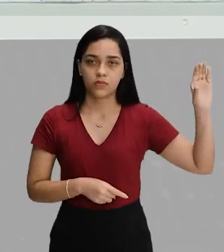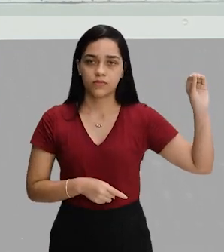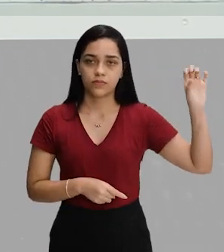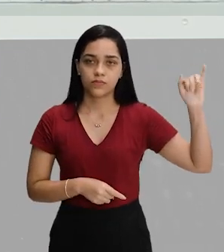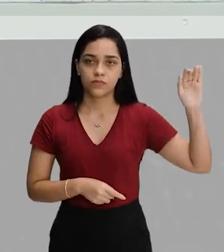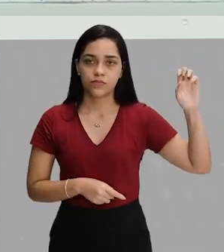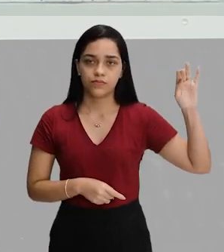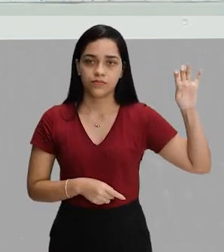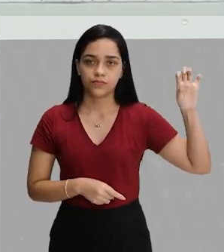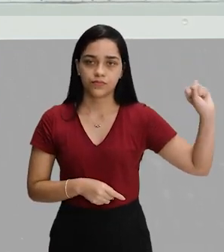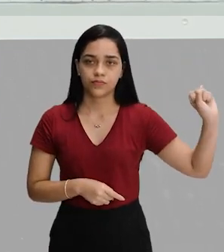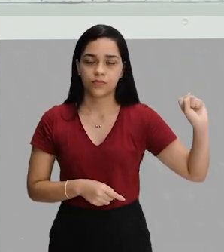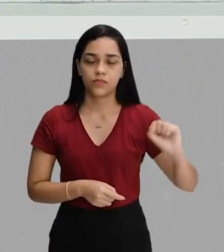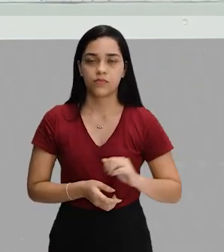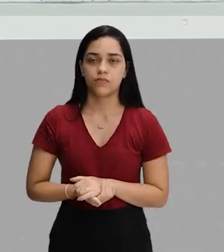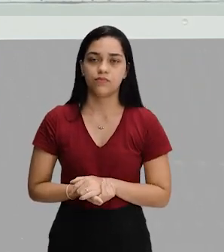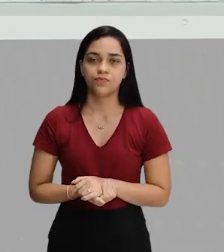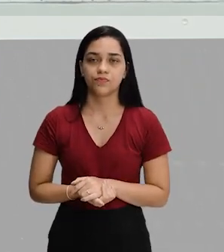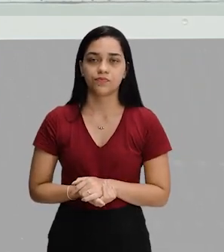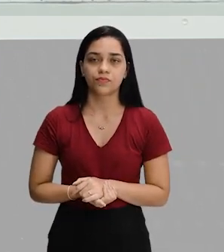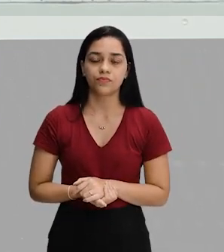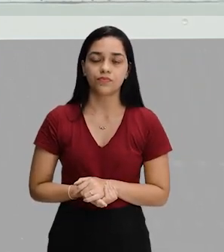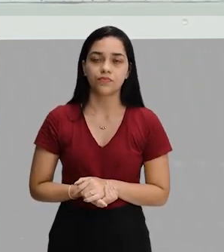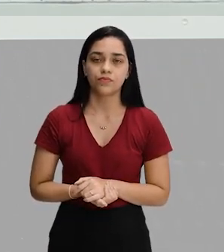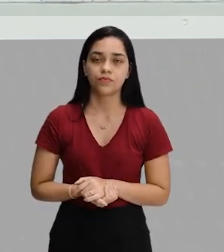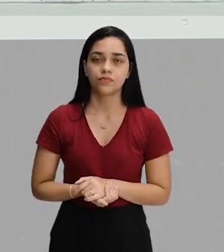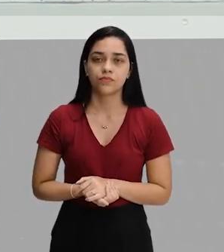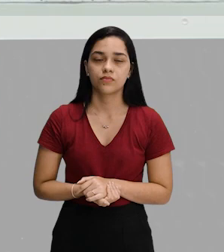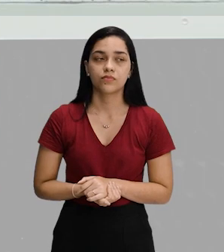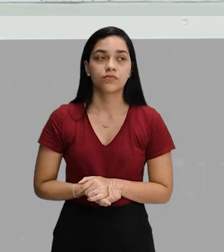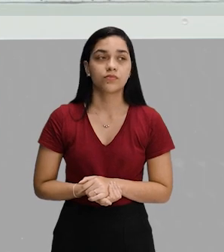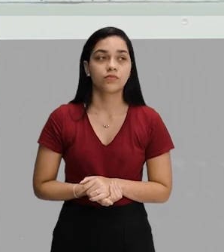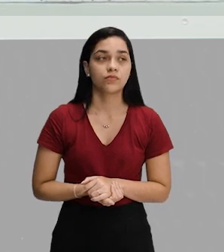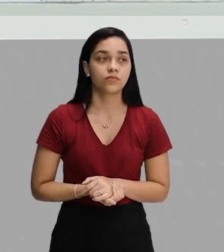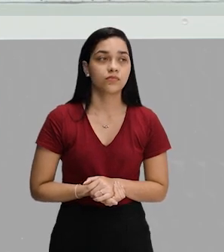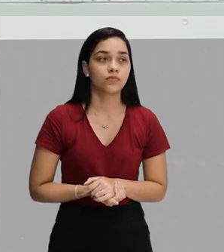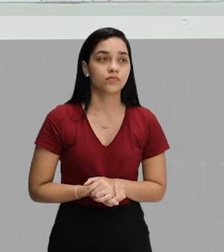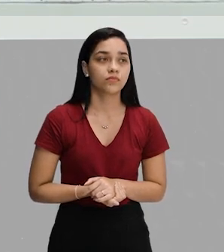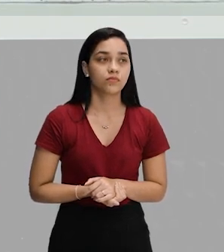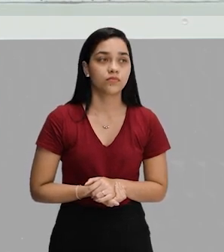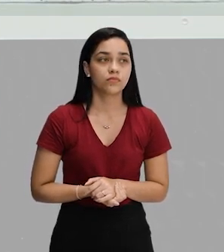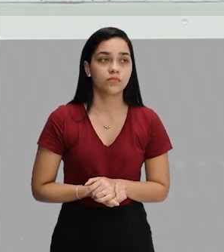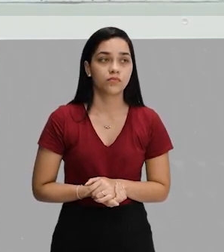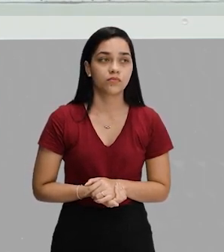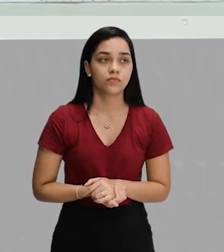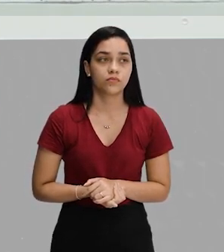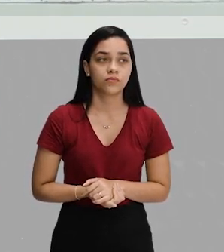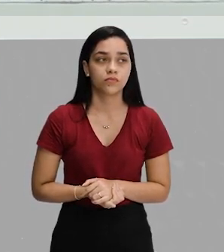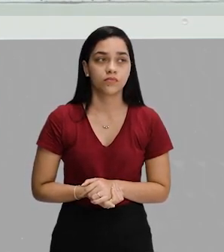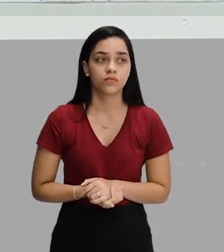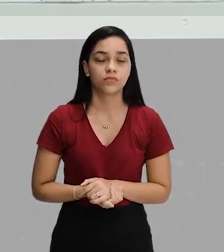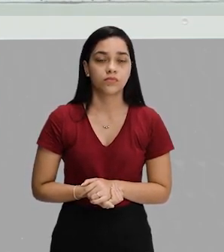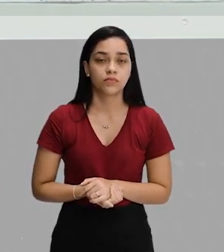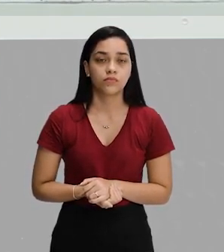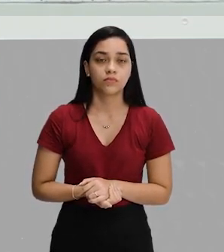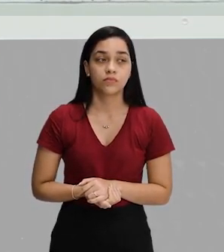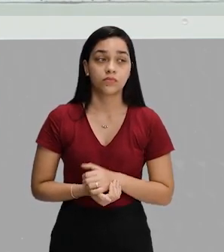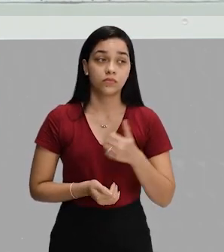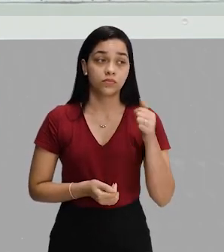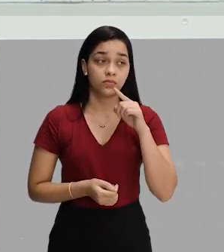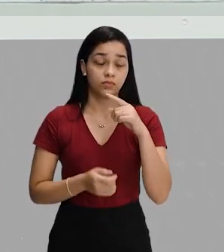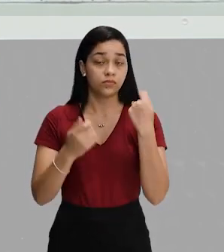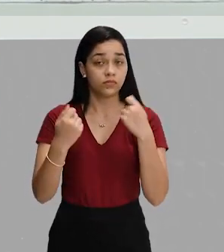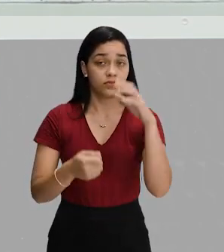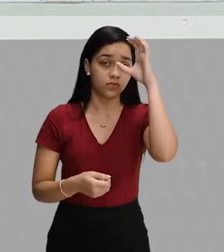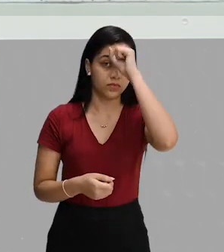coeficientes. Pronto. Então tá aqui, ó. Você tem os coeficientes. Primeira coisa que você tem